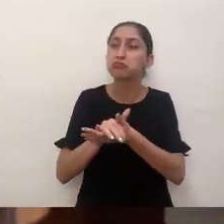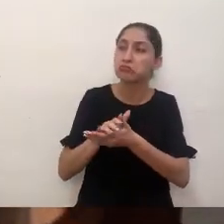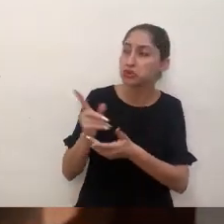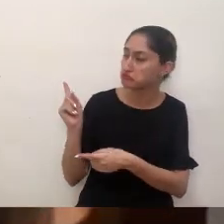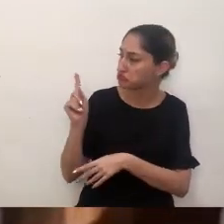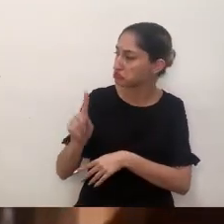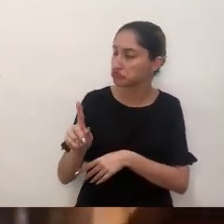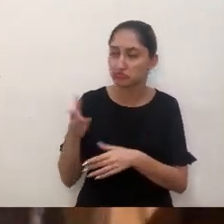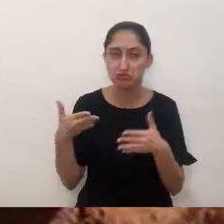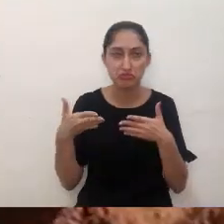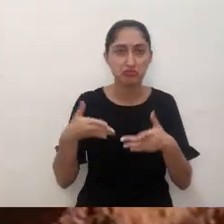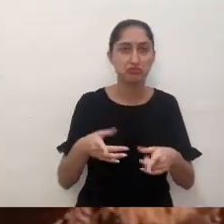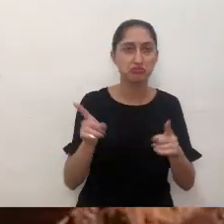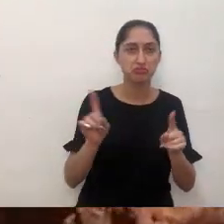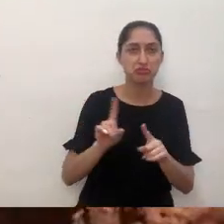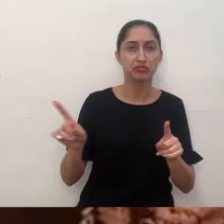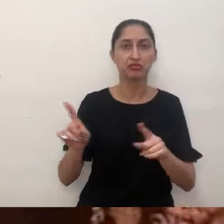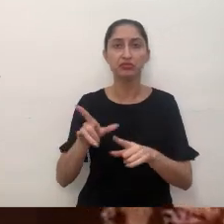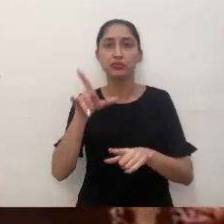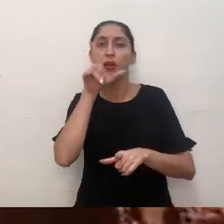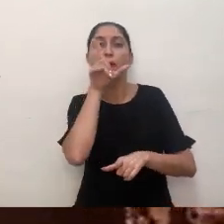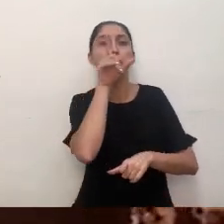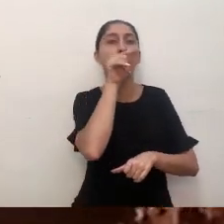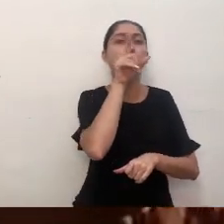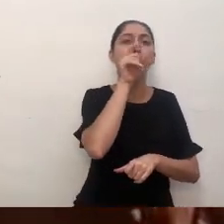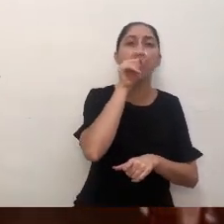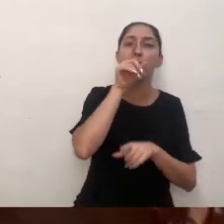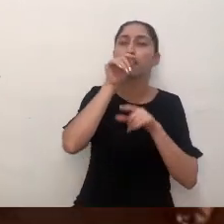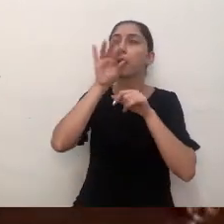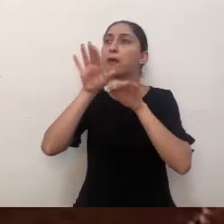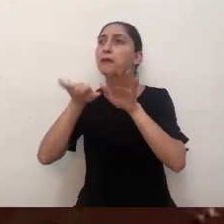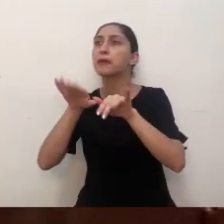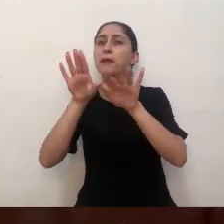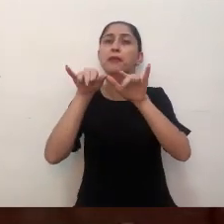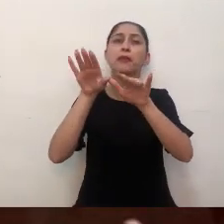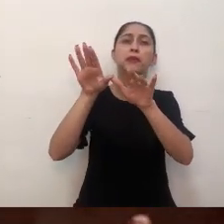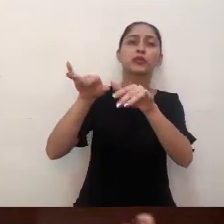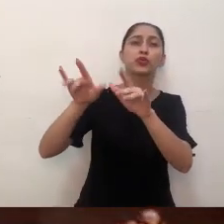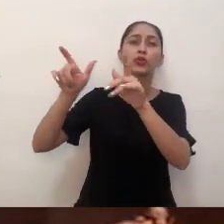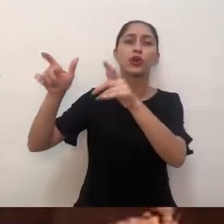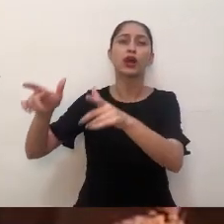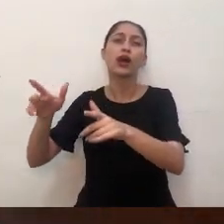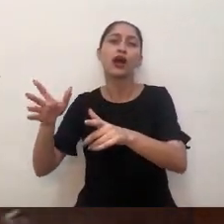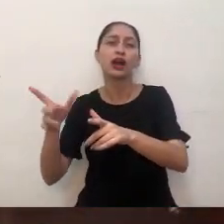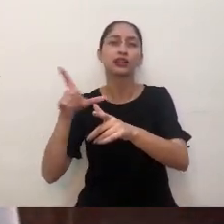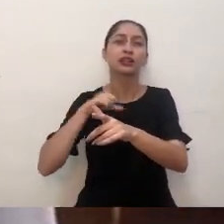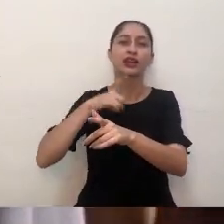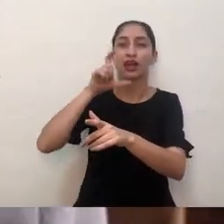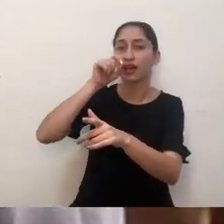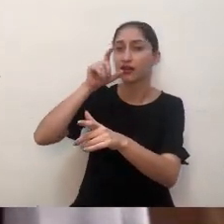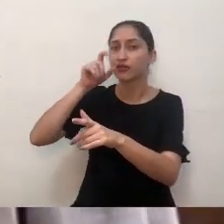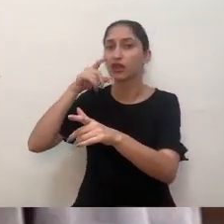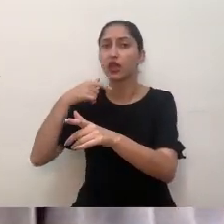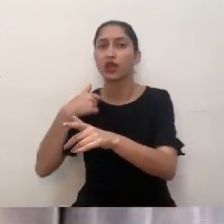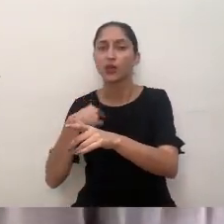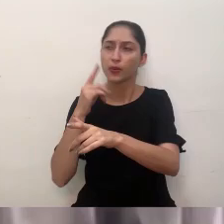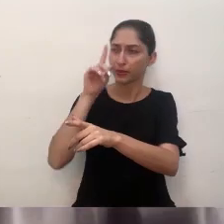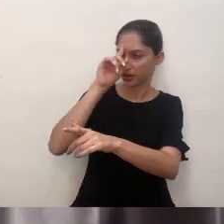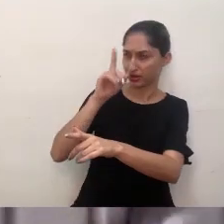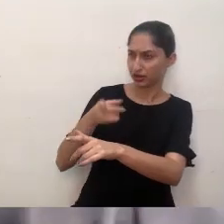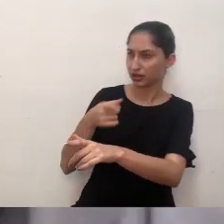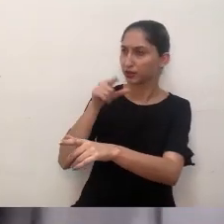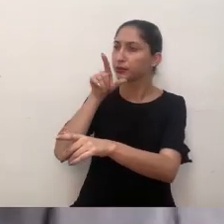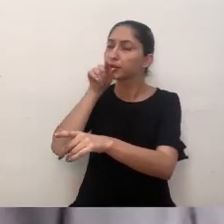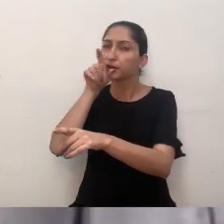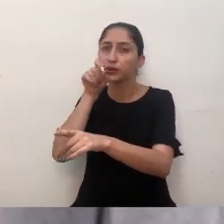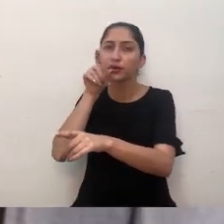voou na terra dos gavião. Falei pra meu beija-flor voar aqui